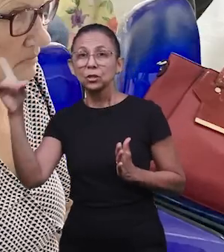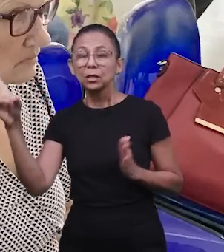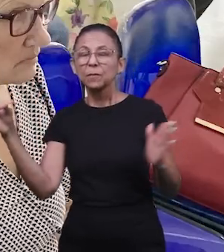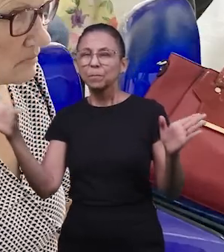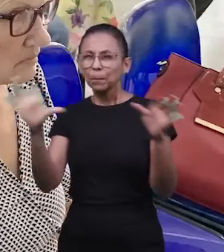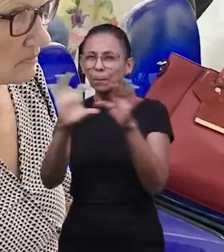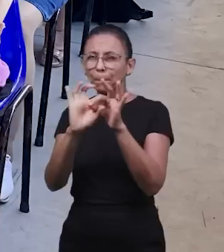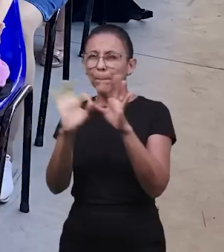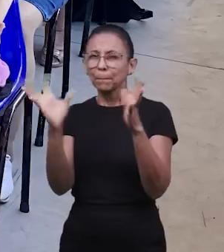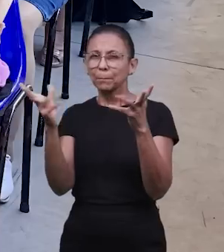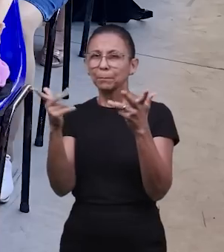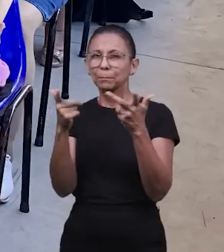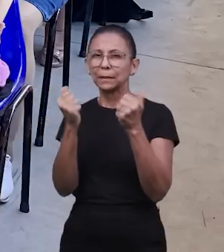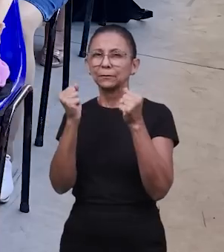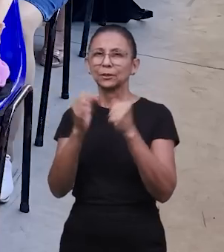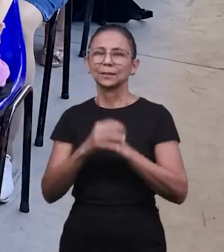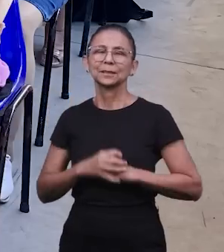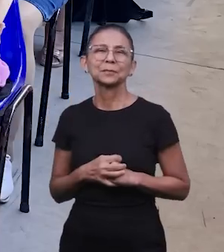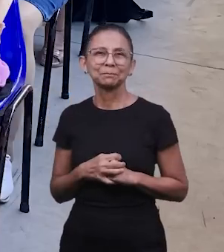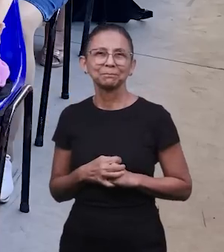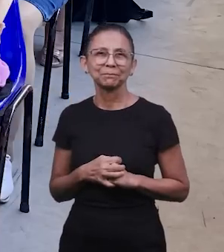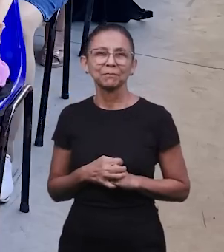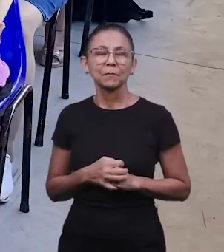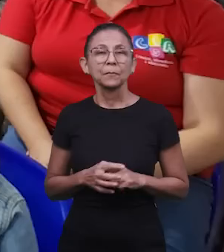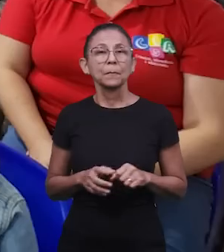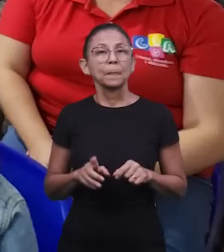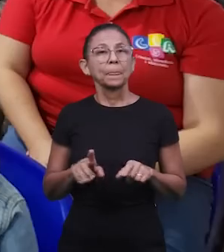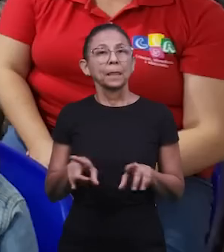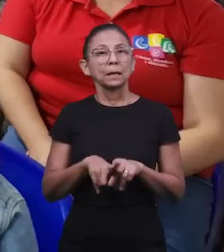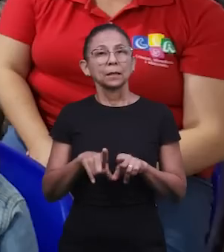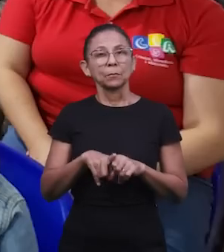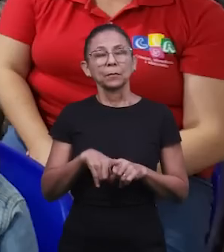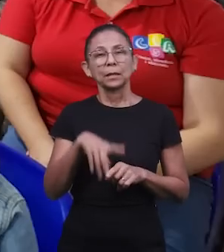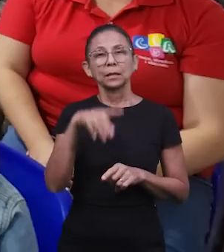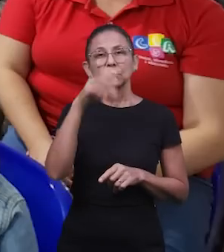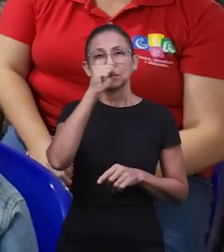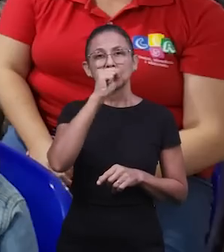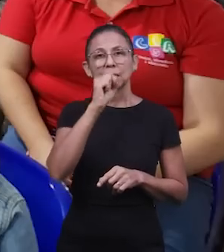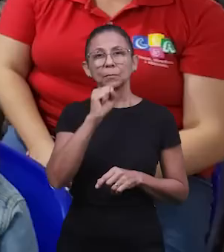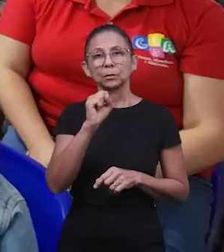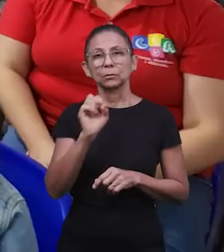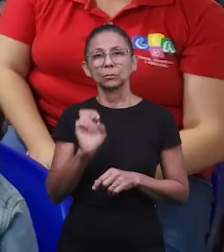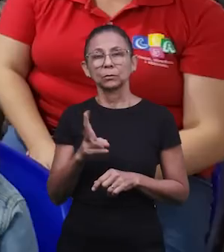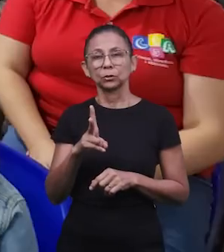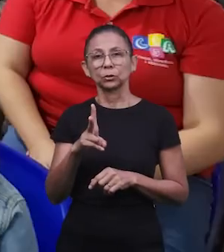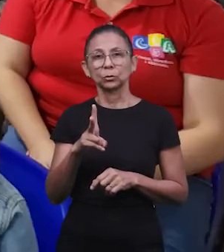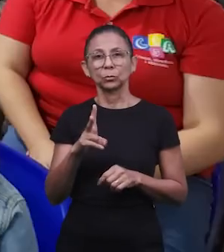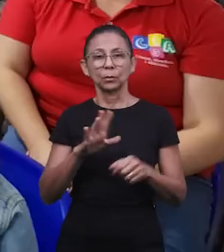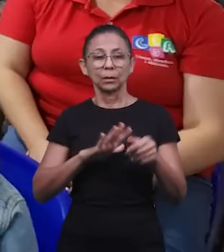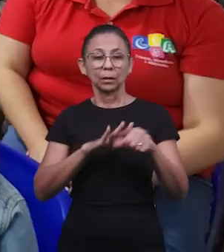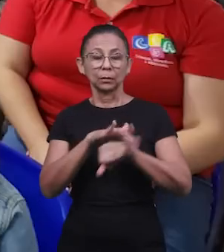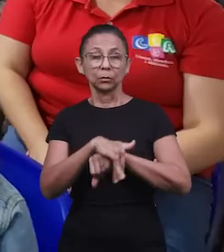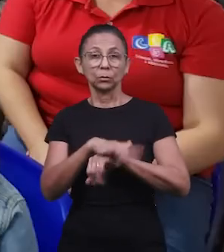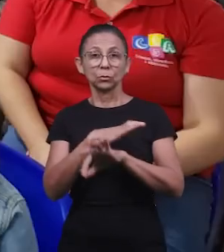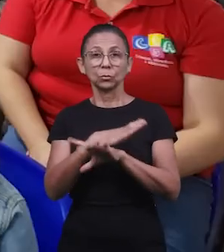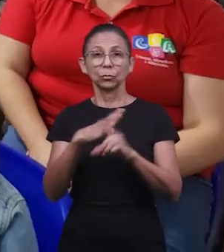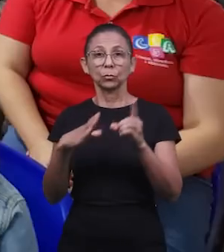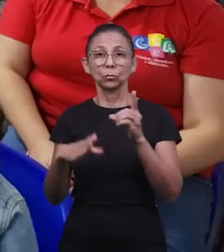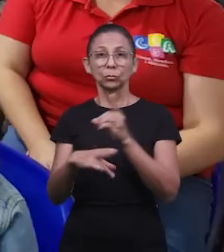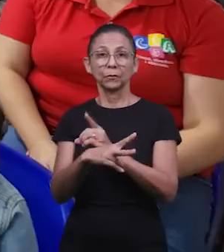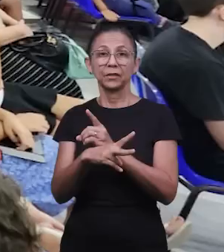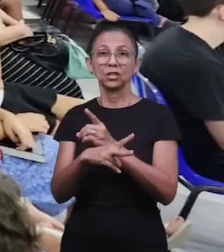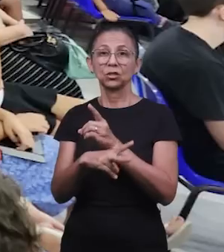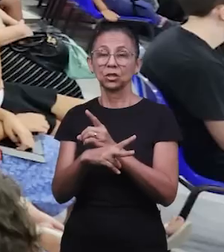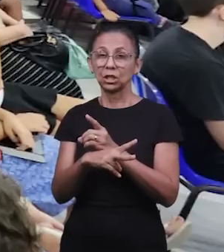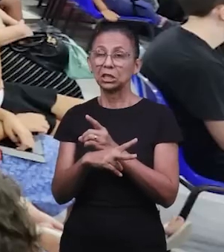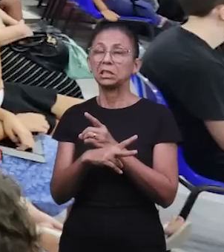e desfrutaram de uma comunhão gloriosa com os nossos irmãos. Ainda no sábado, dia 18, na parte da noite, foi realizado um culto